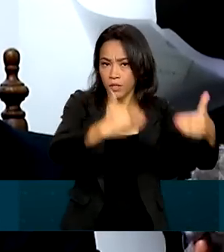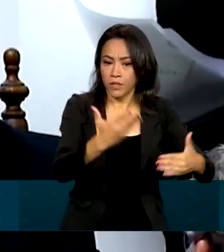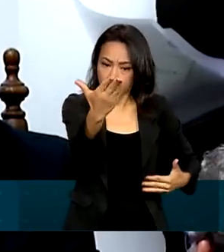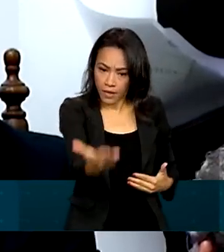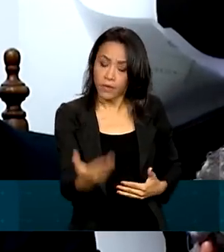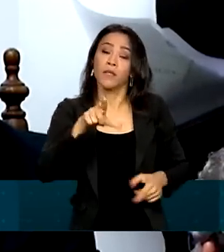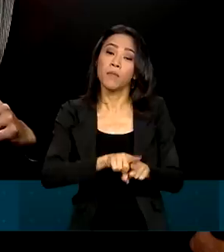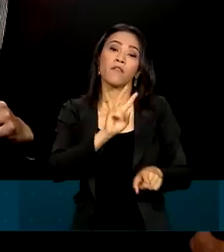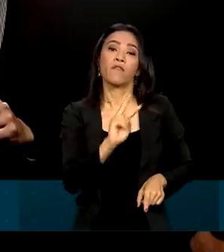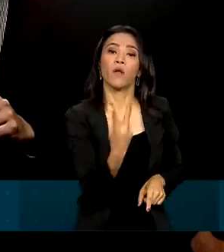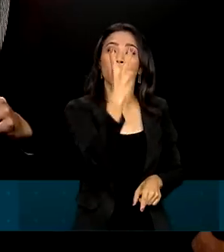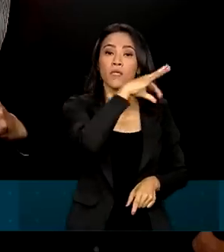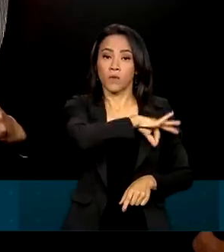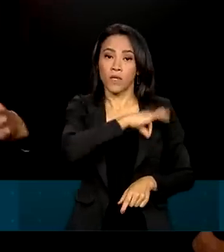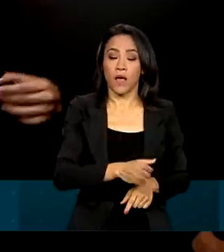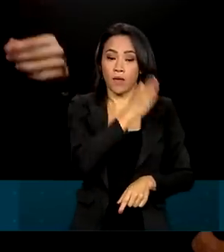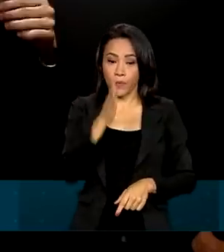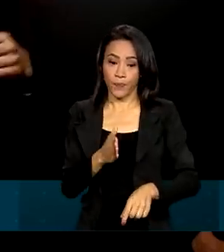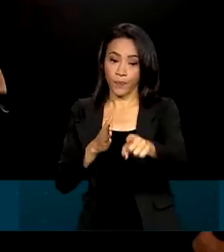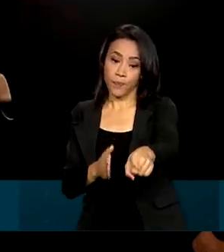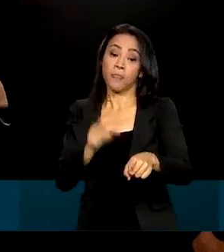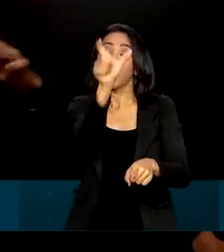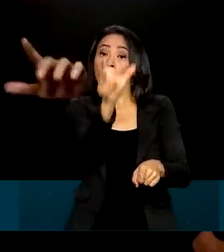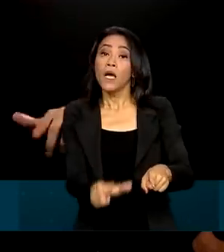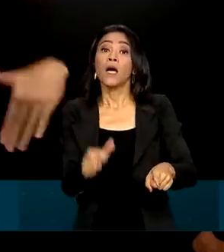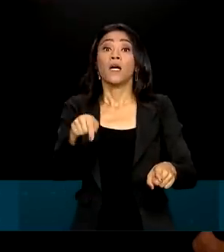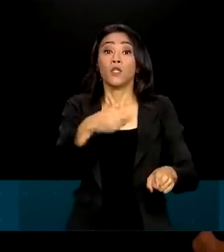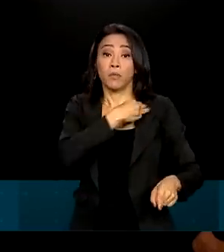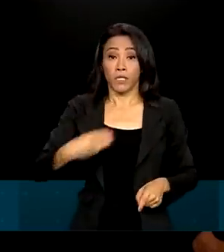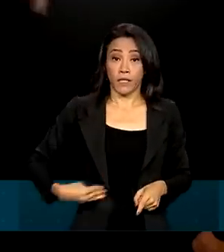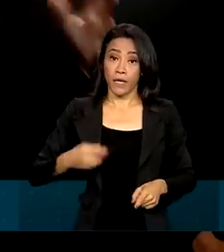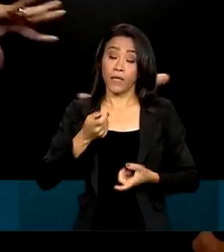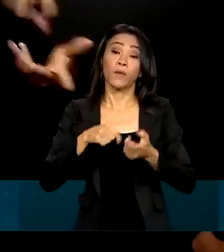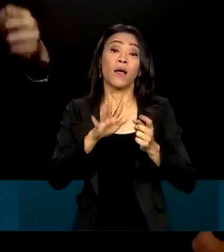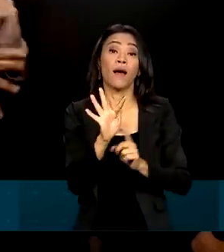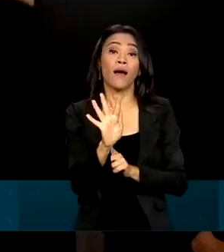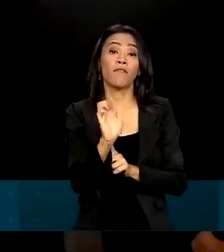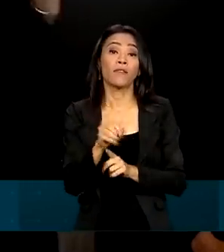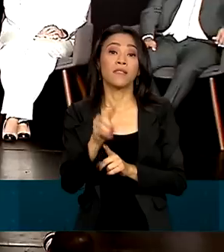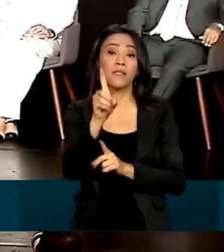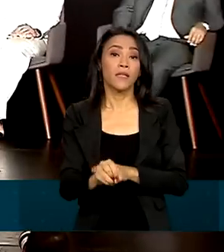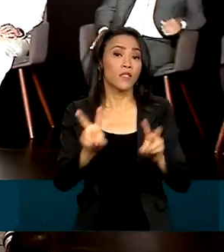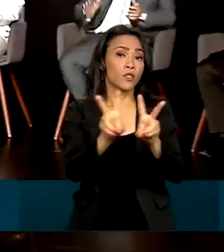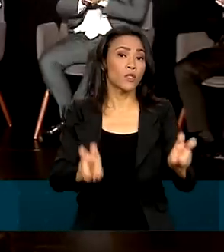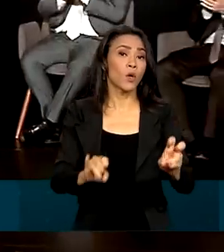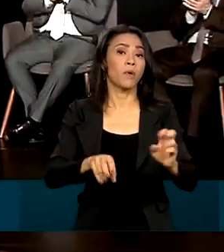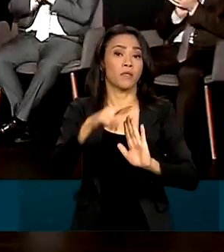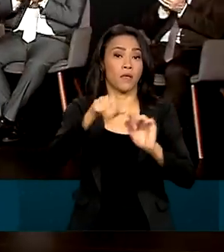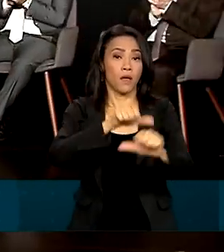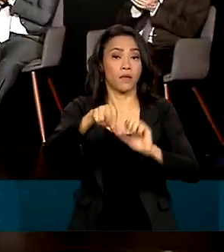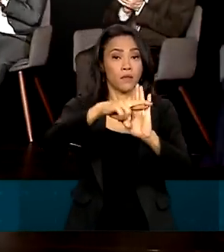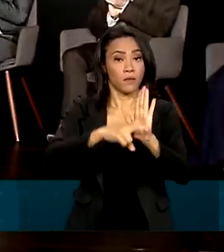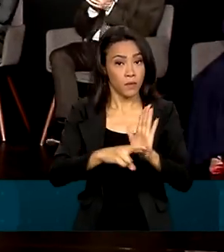do salário mínimo no Ministério da Fazenda Fernando Haddad deve priorizar a reforma tributária e já anunciou